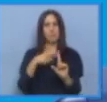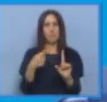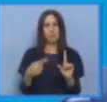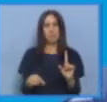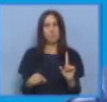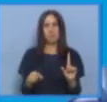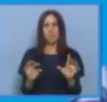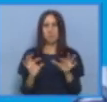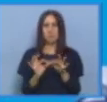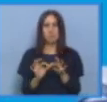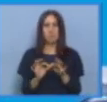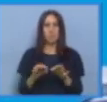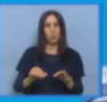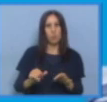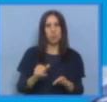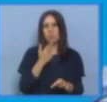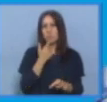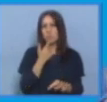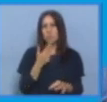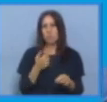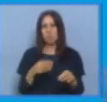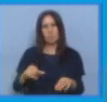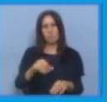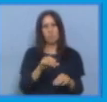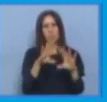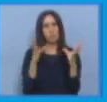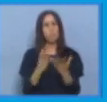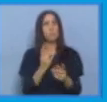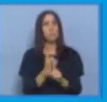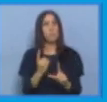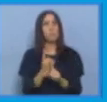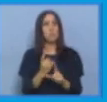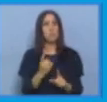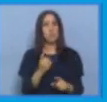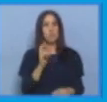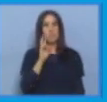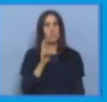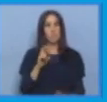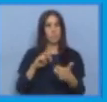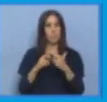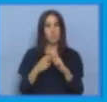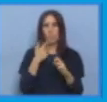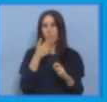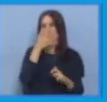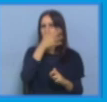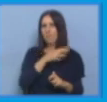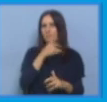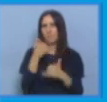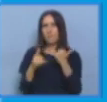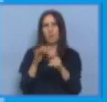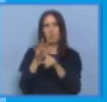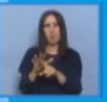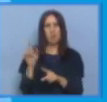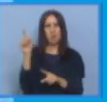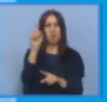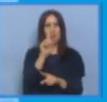a nível local, digamos assim, e a nível um bocadinho mais geral. Porquê? Vemos que muitos dos problemas de conflitos, violências e discriminações